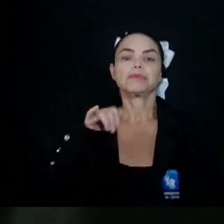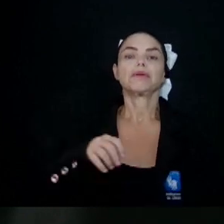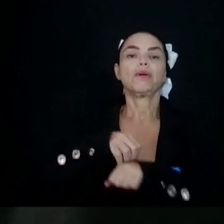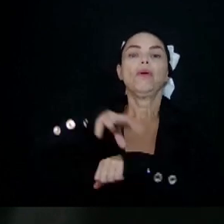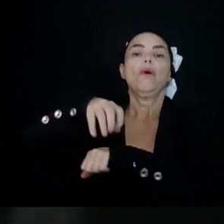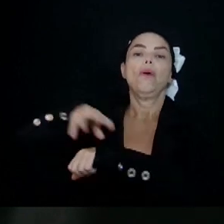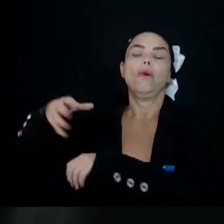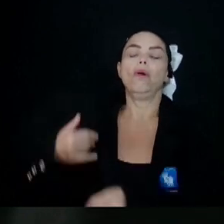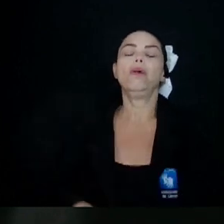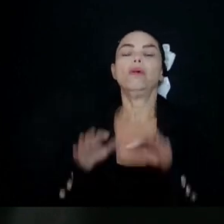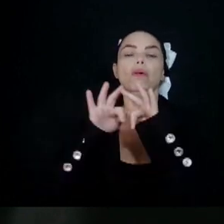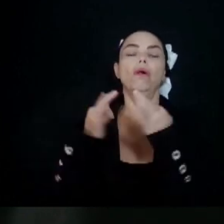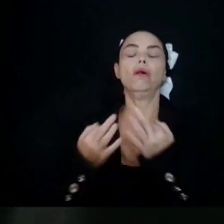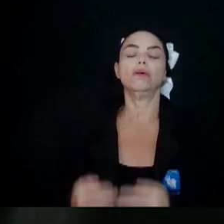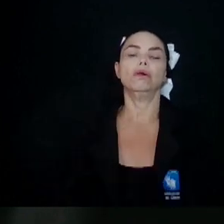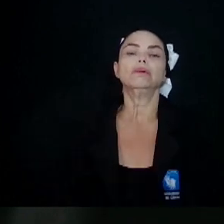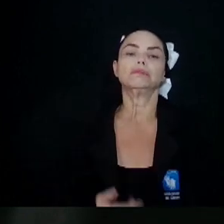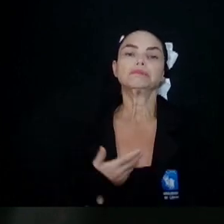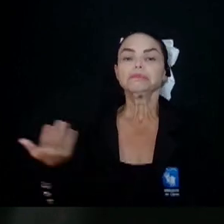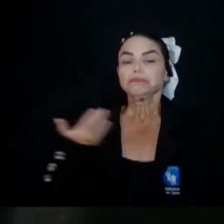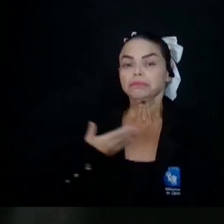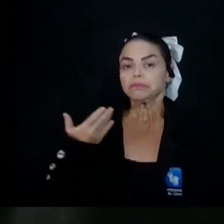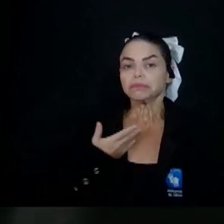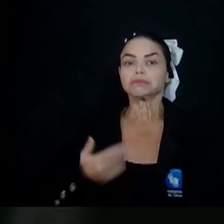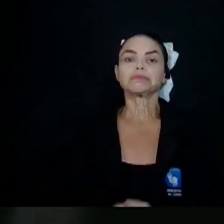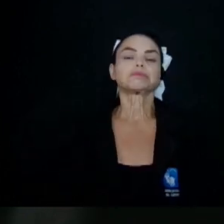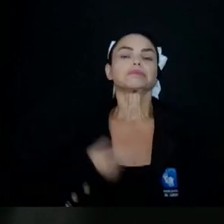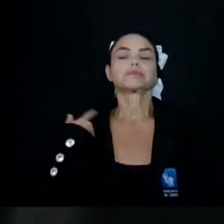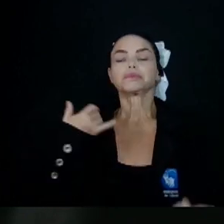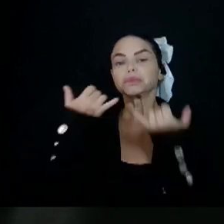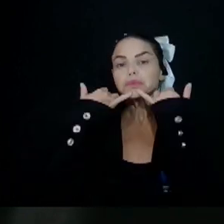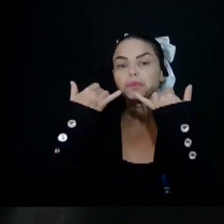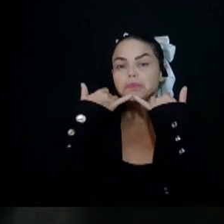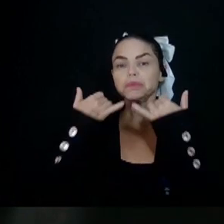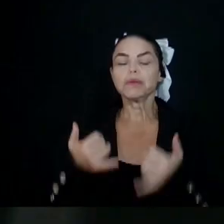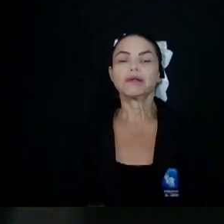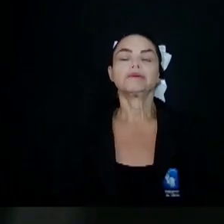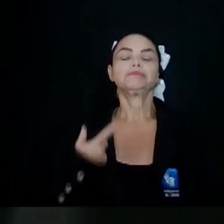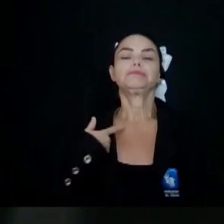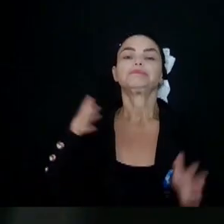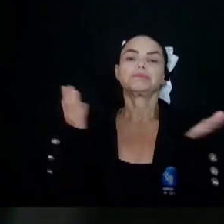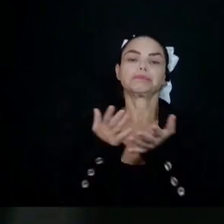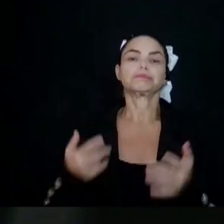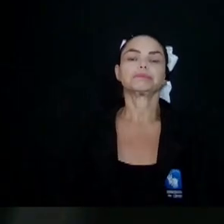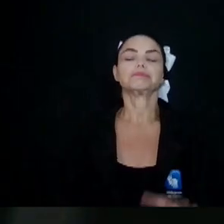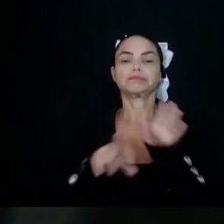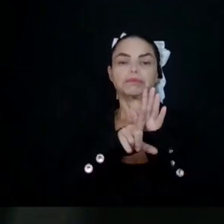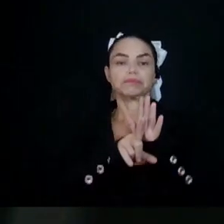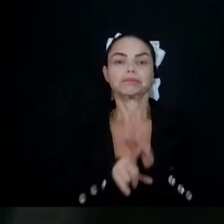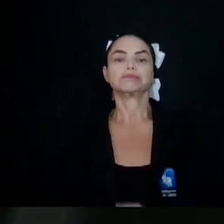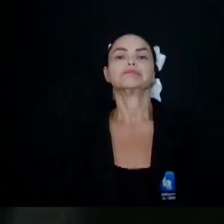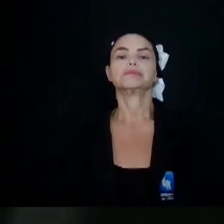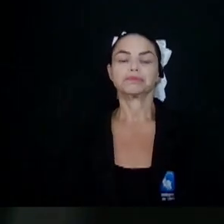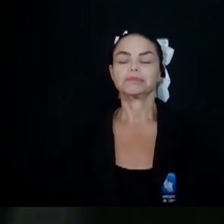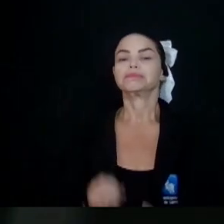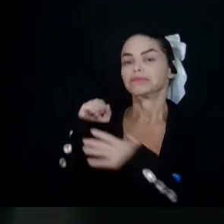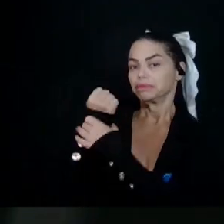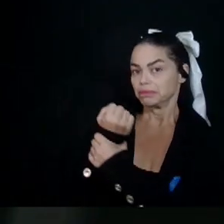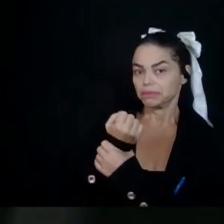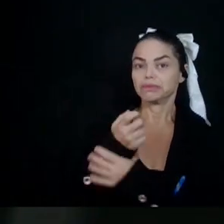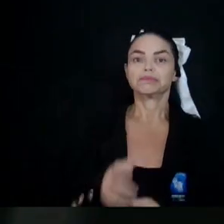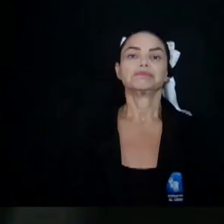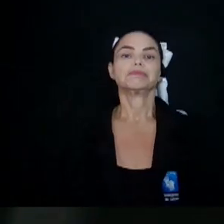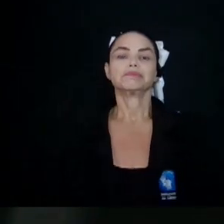sua família, compartilha com seus amigos. Isso é informação e atualização de leis e garantindo para